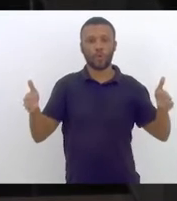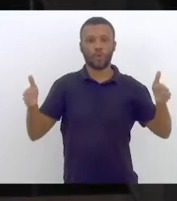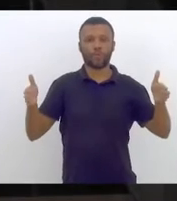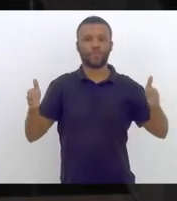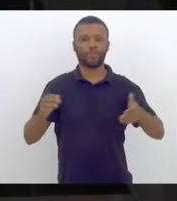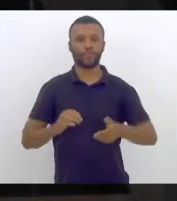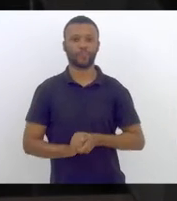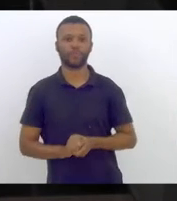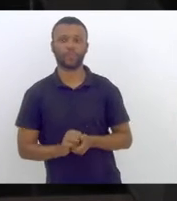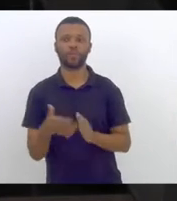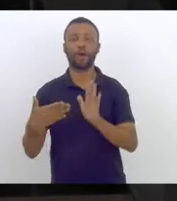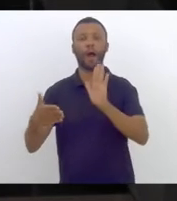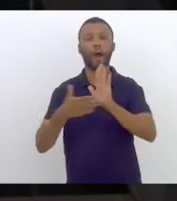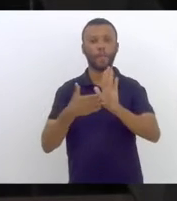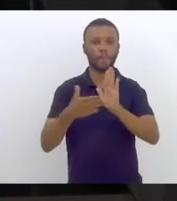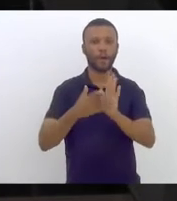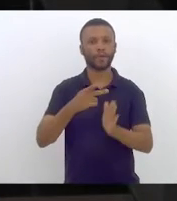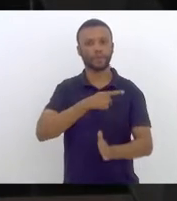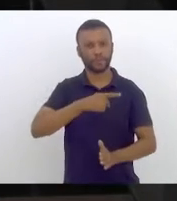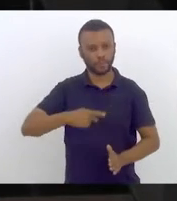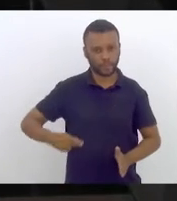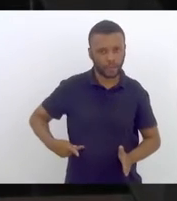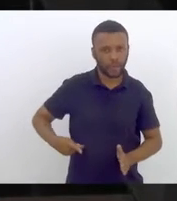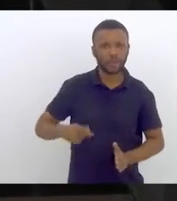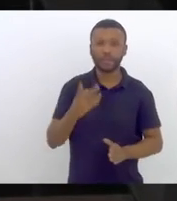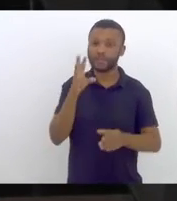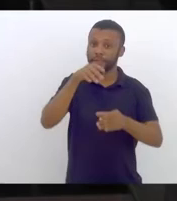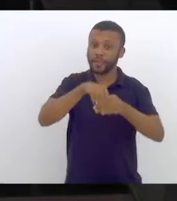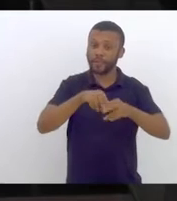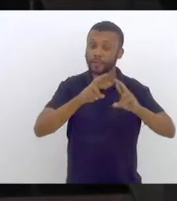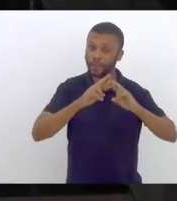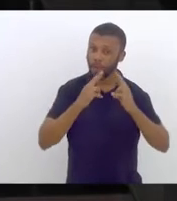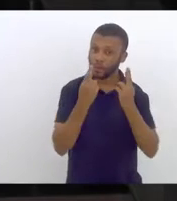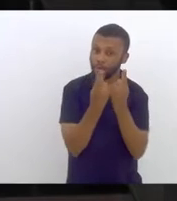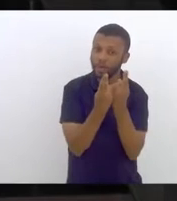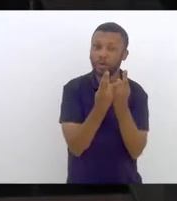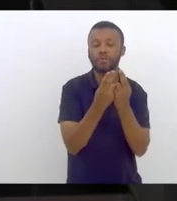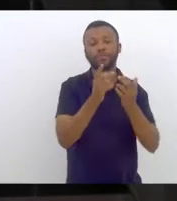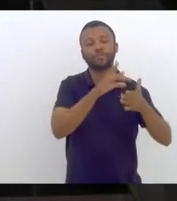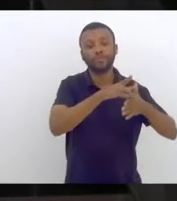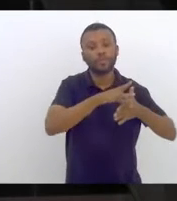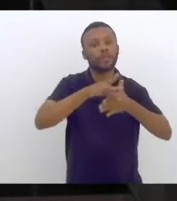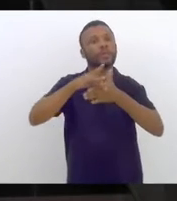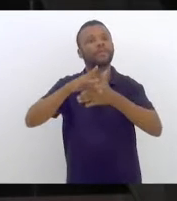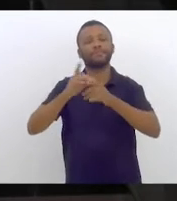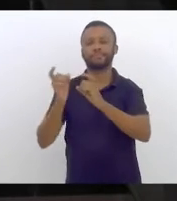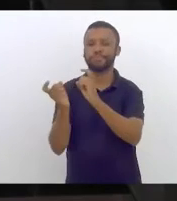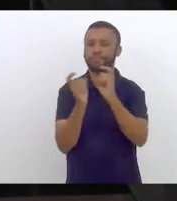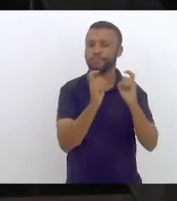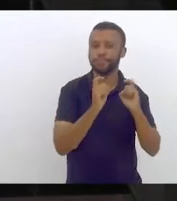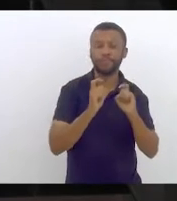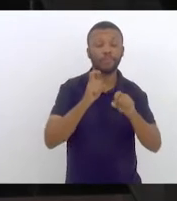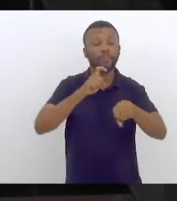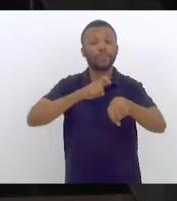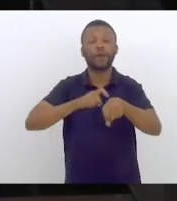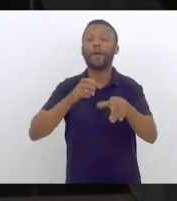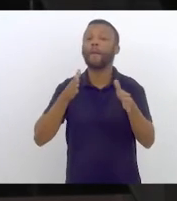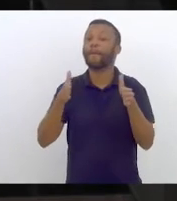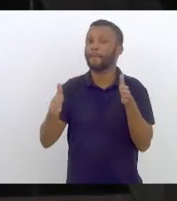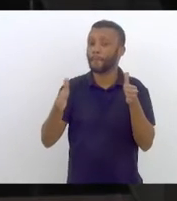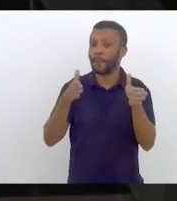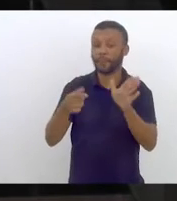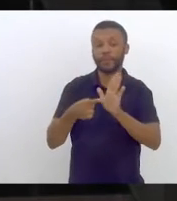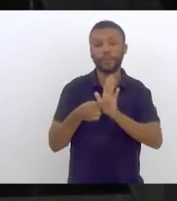consoante proposta do presidente no Colégio de Líderes, o prazo para apresentação de emendas, que